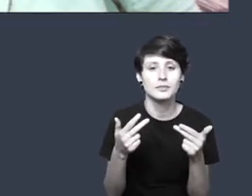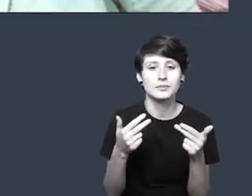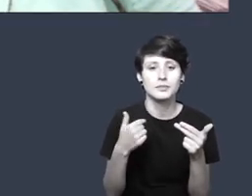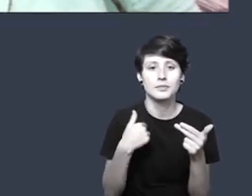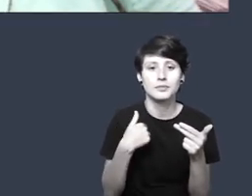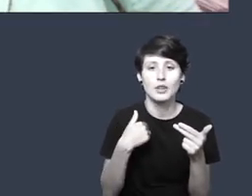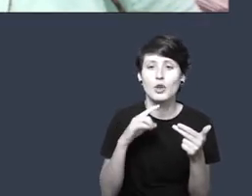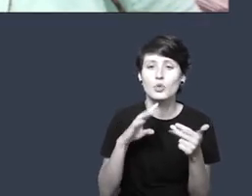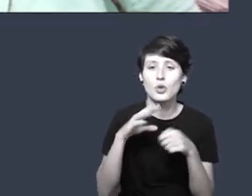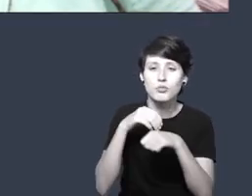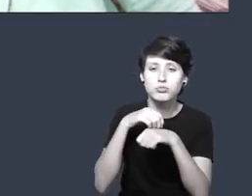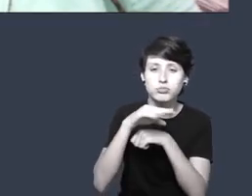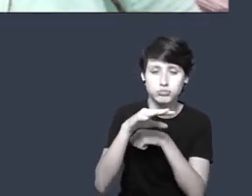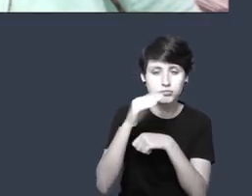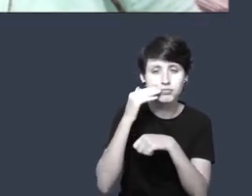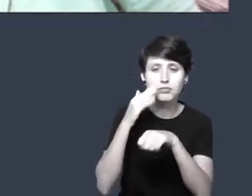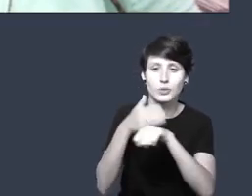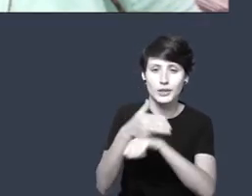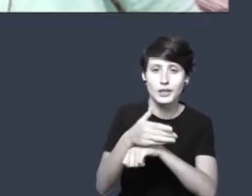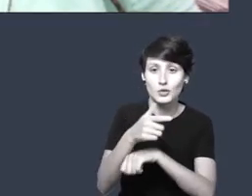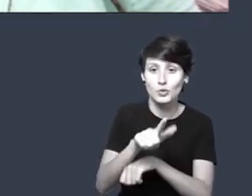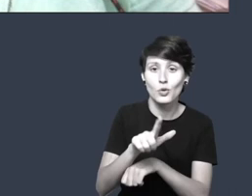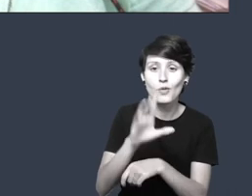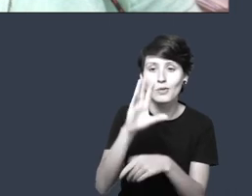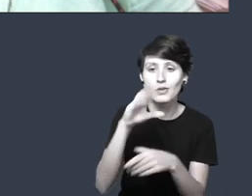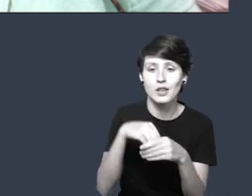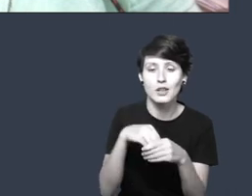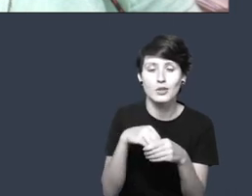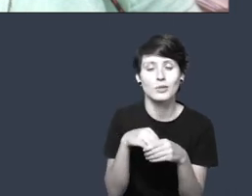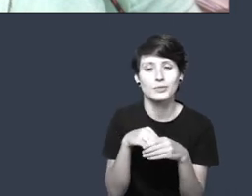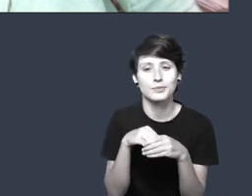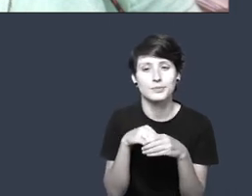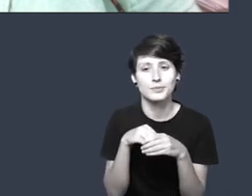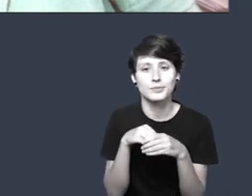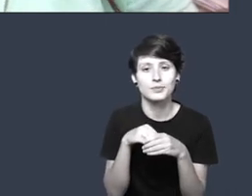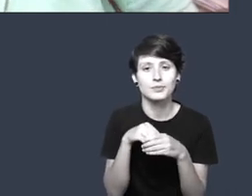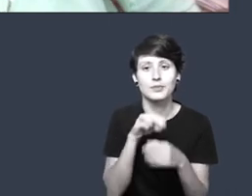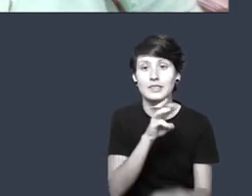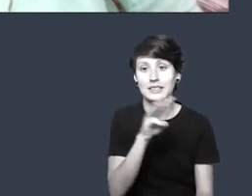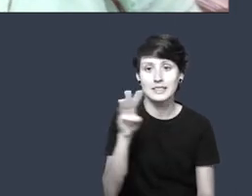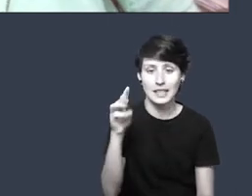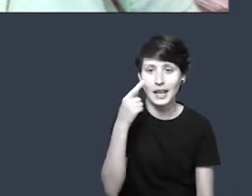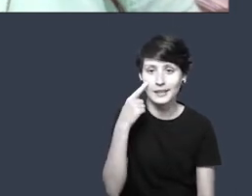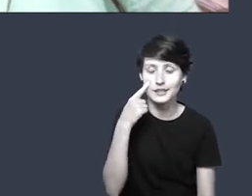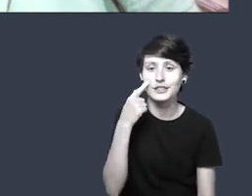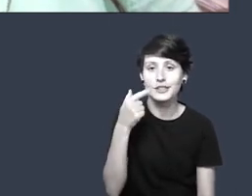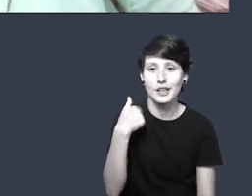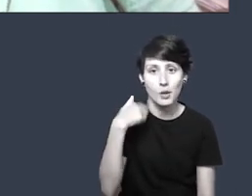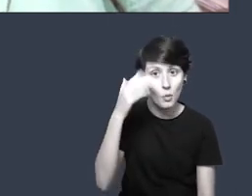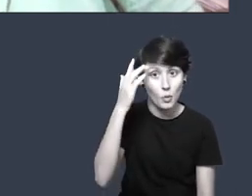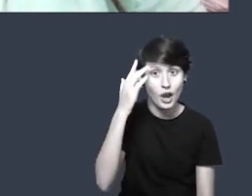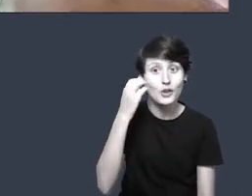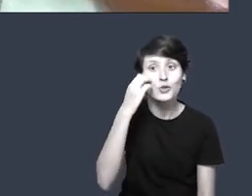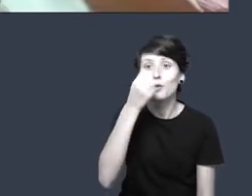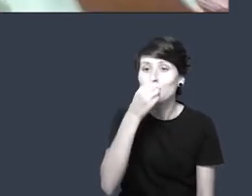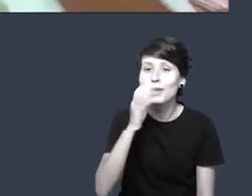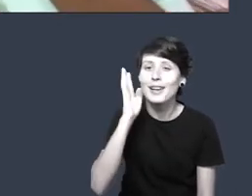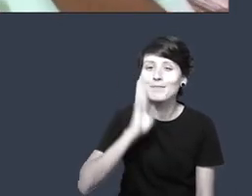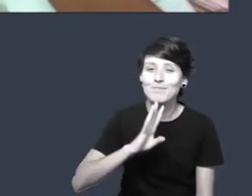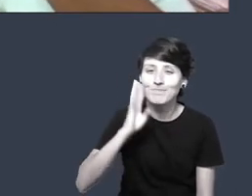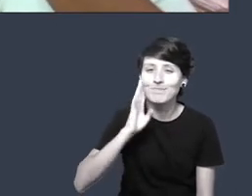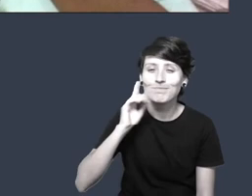Eu vou só entrar aqui de novo no site da ferramenta que eu acho muito legal, que é essa